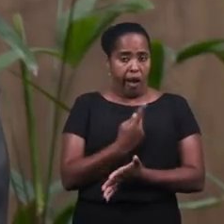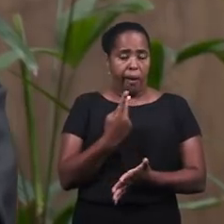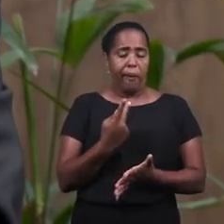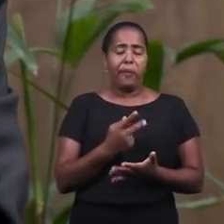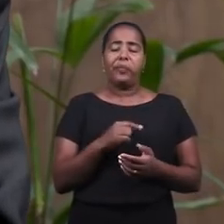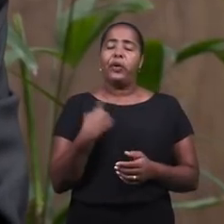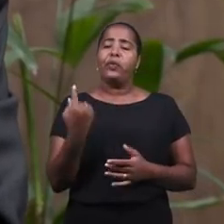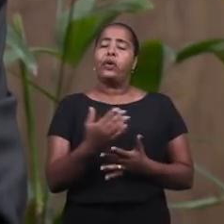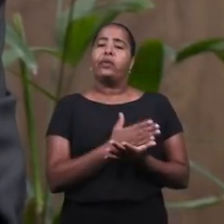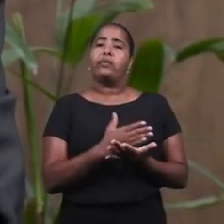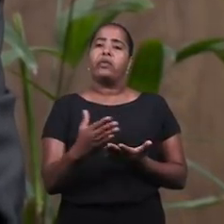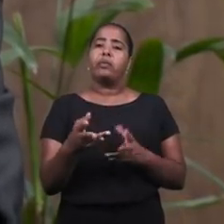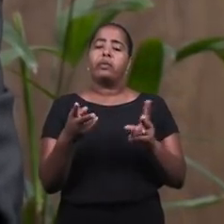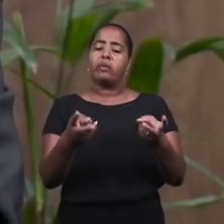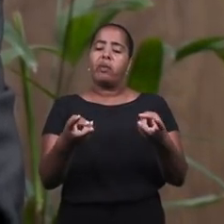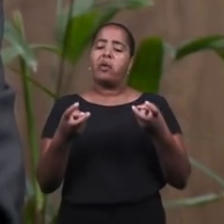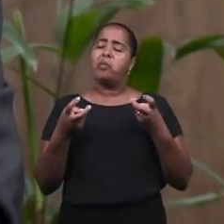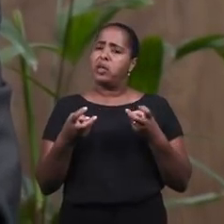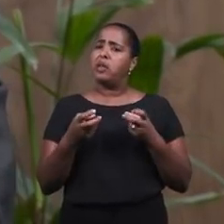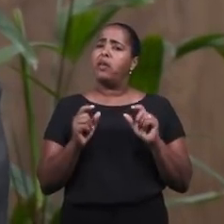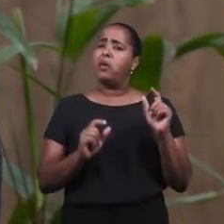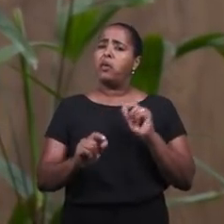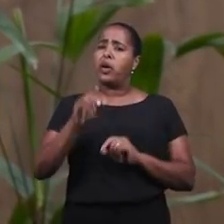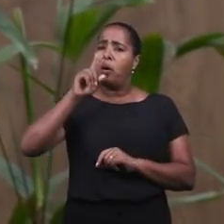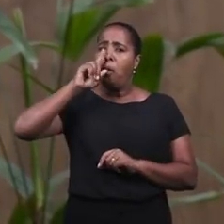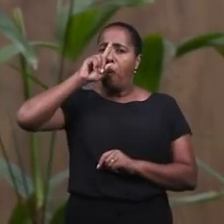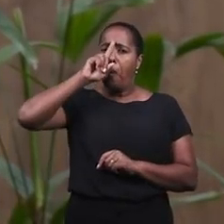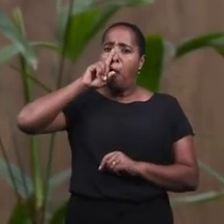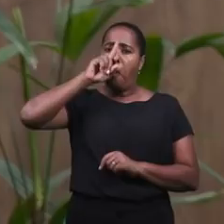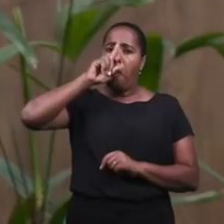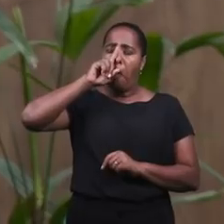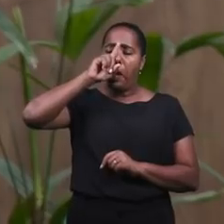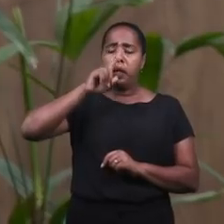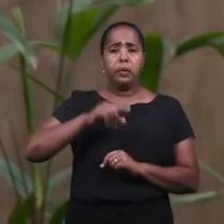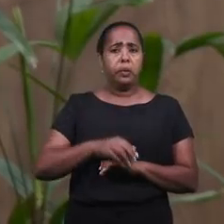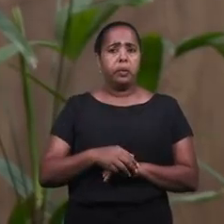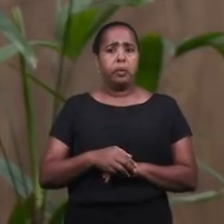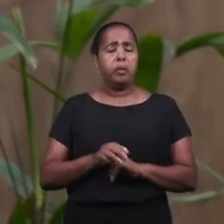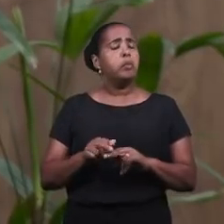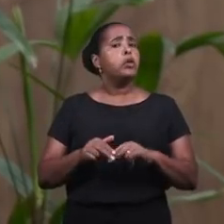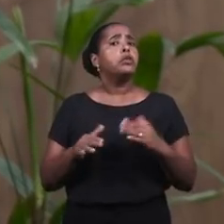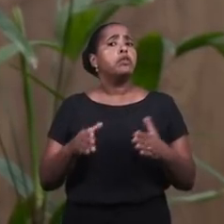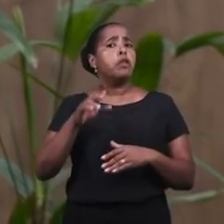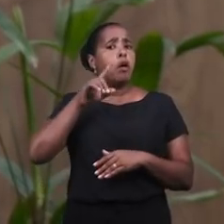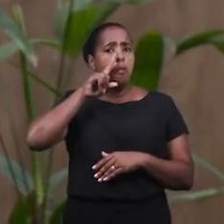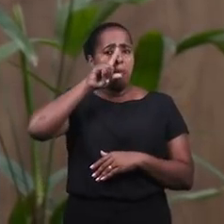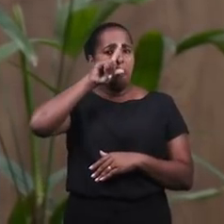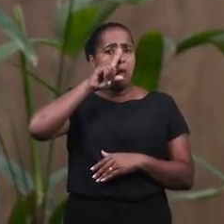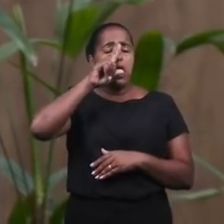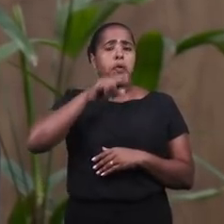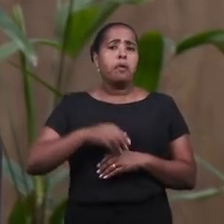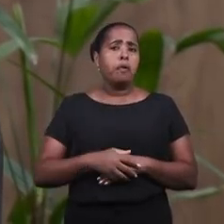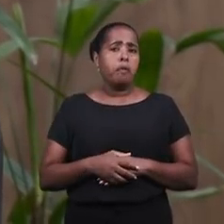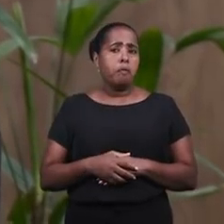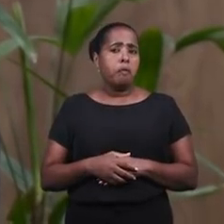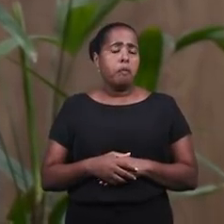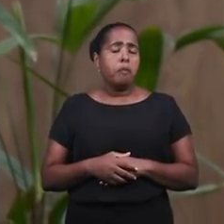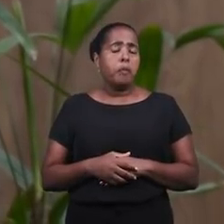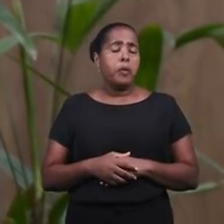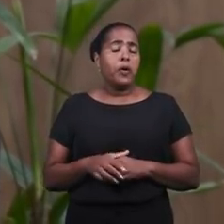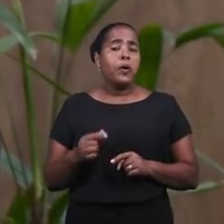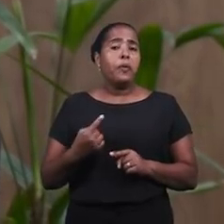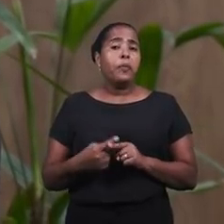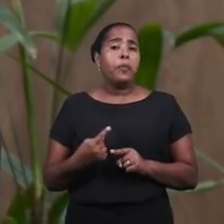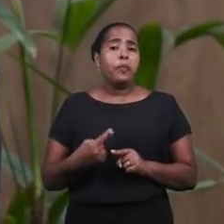Nós começamos a observar que isso é uma coisa perigosa. Por que ela é perigosa?